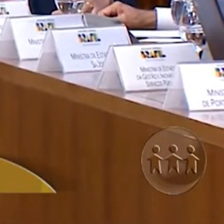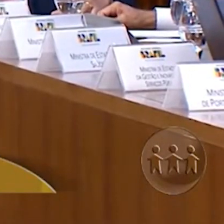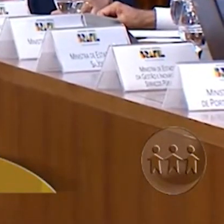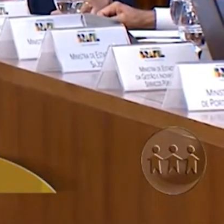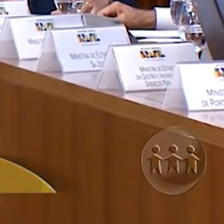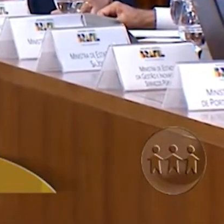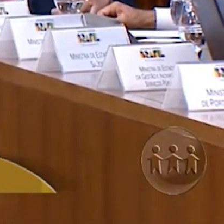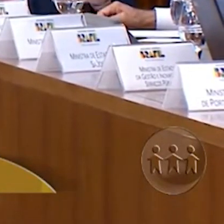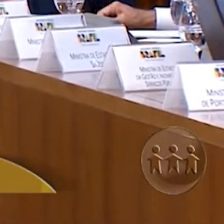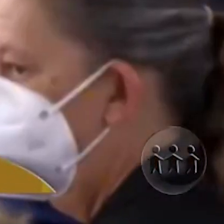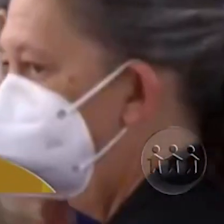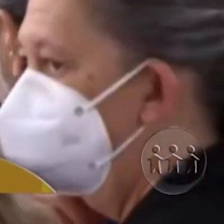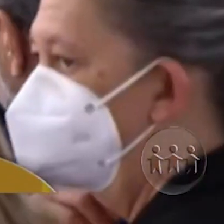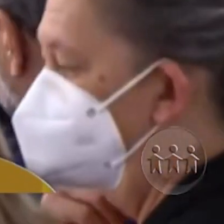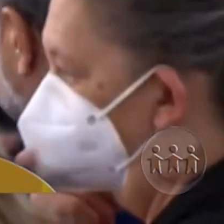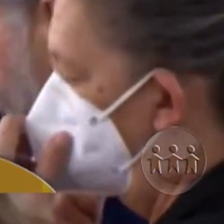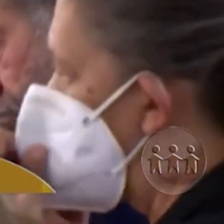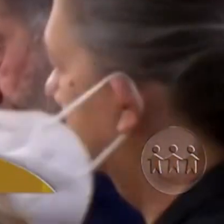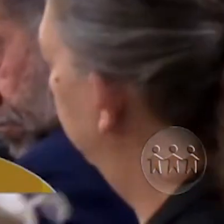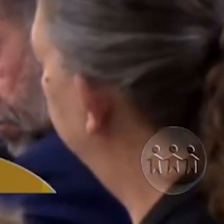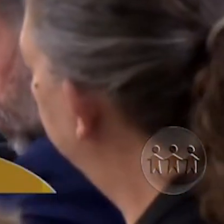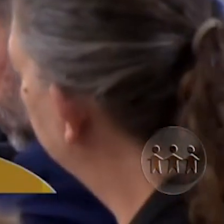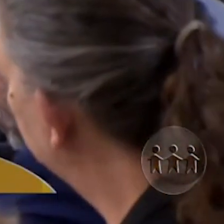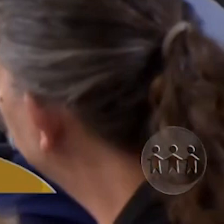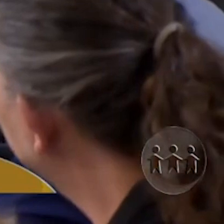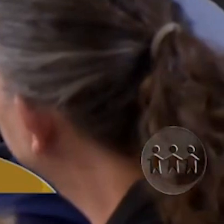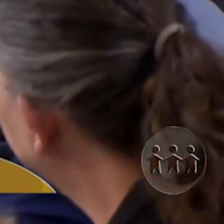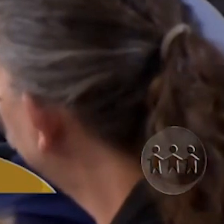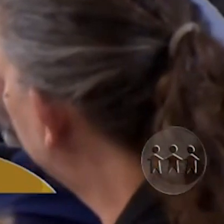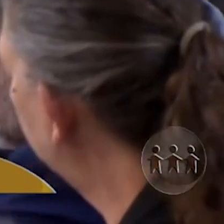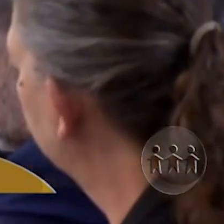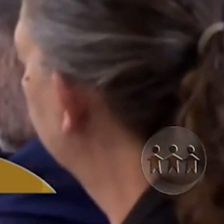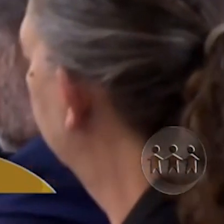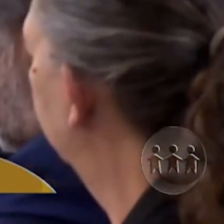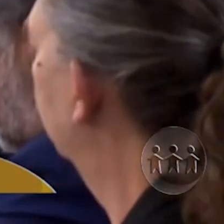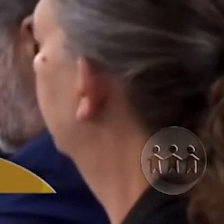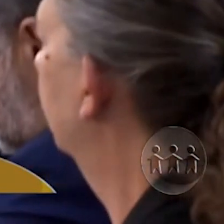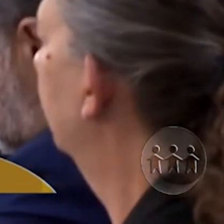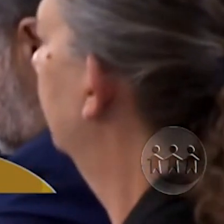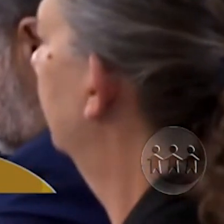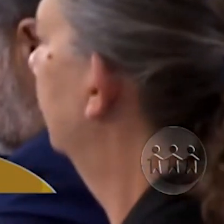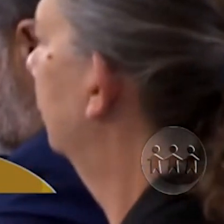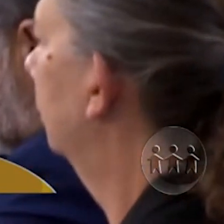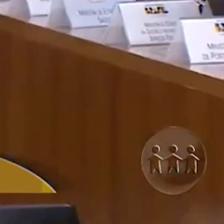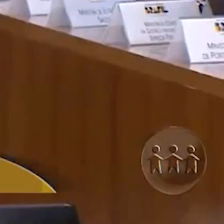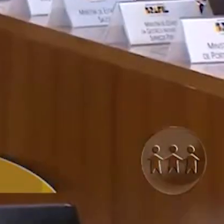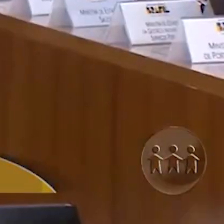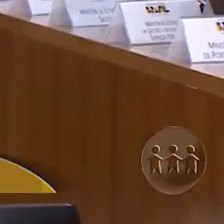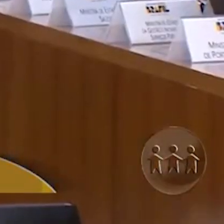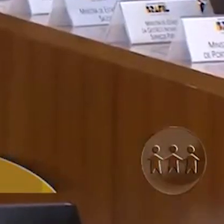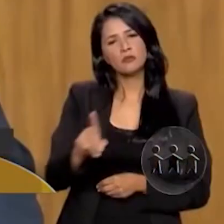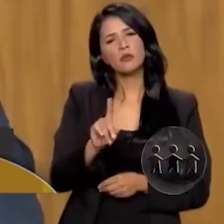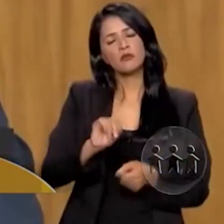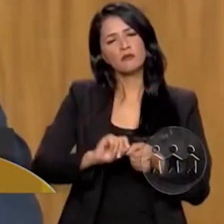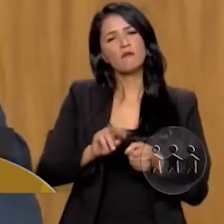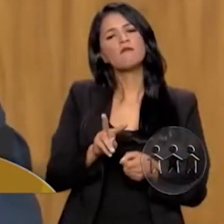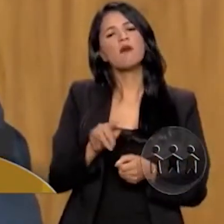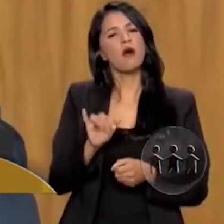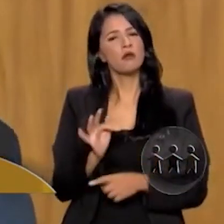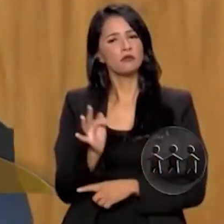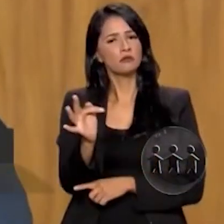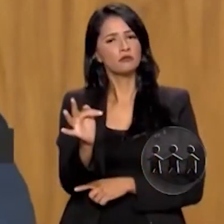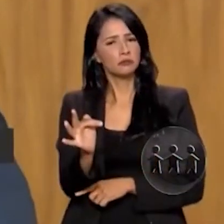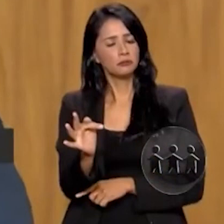Congresso Nacional. A gente tem uma fala do Rui Costa aqui. Vamos ouvir a declaração dele. Entre